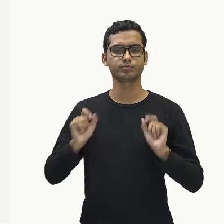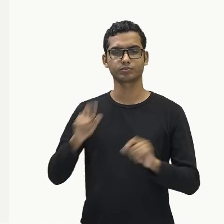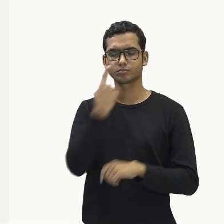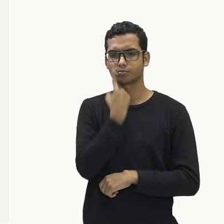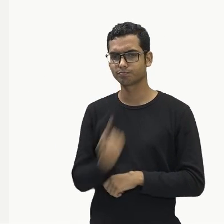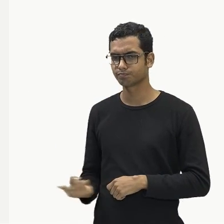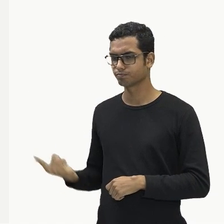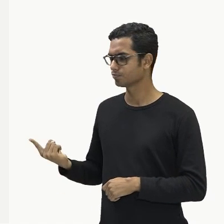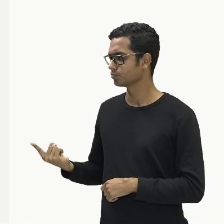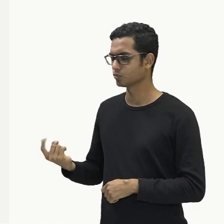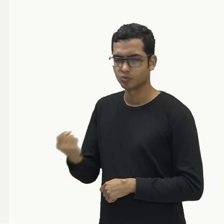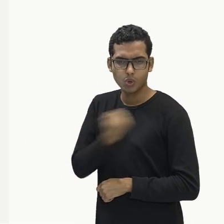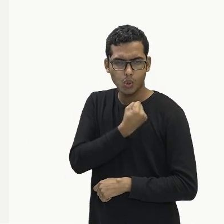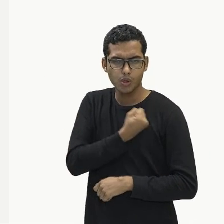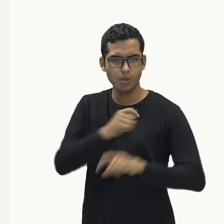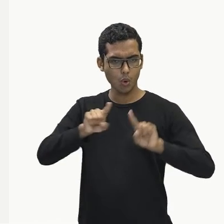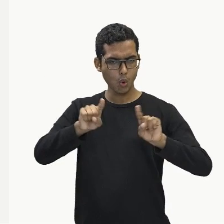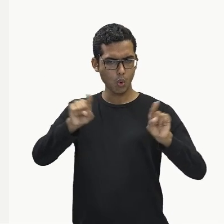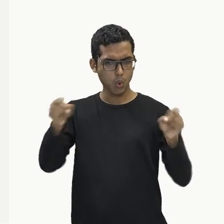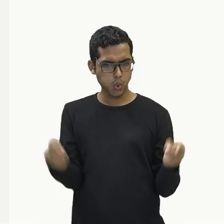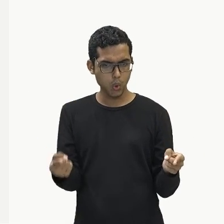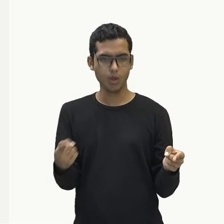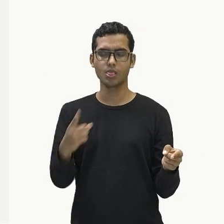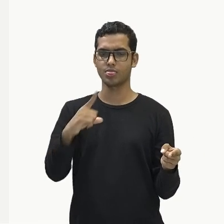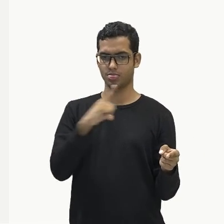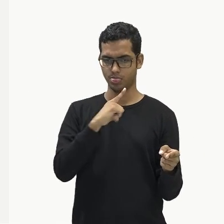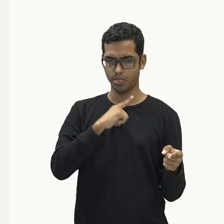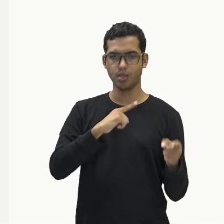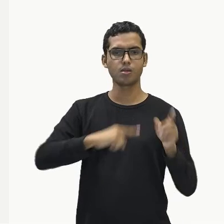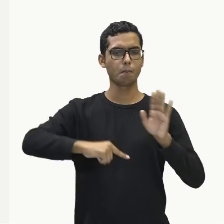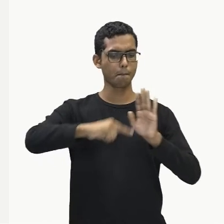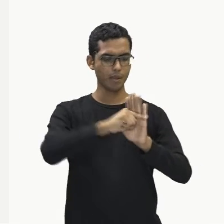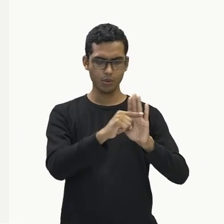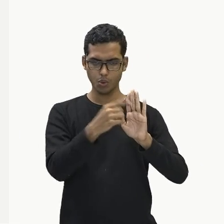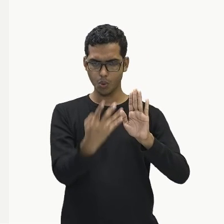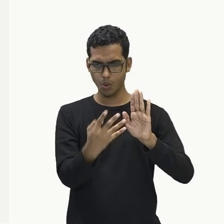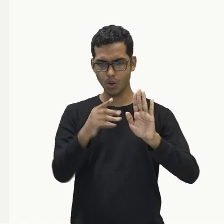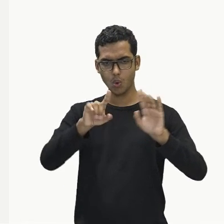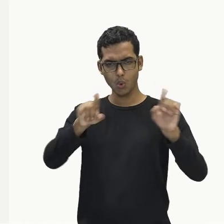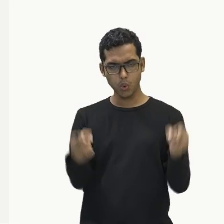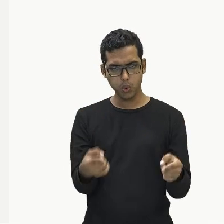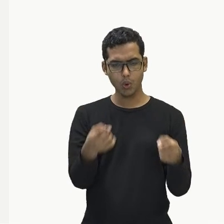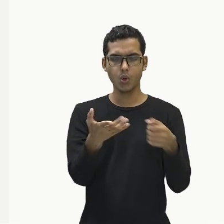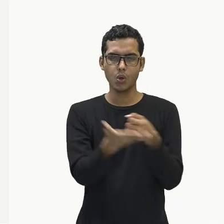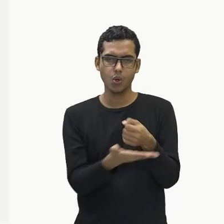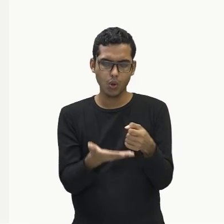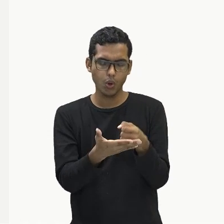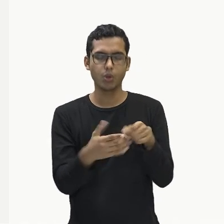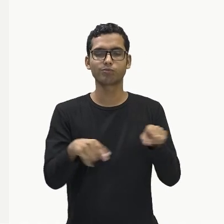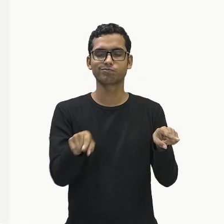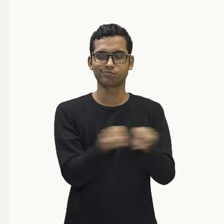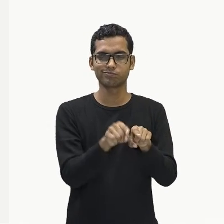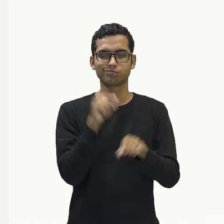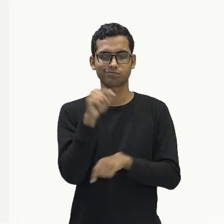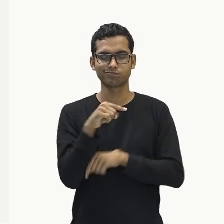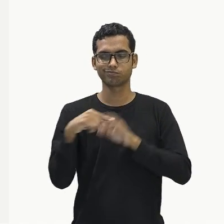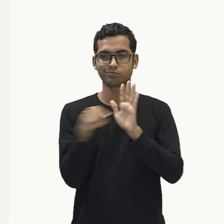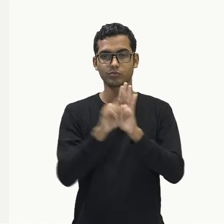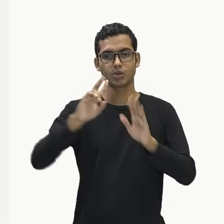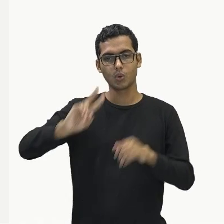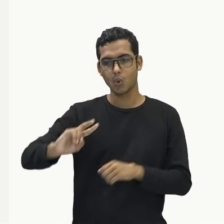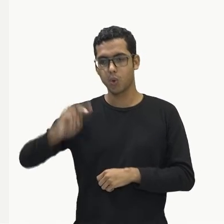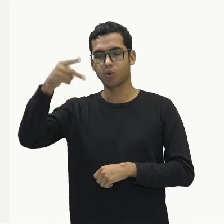observo aqui a existência do parêntese, a base é negativa e o